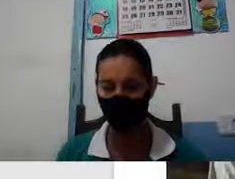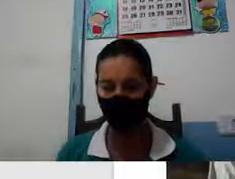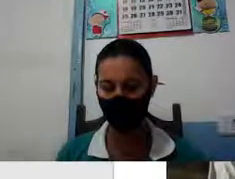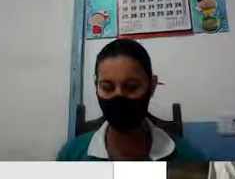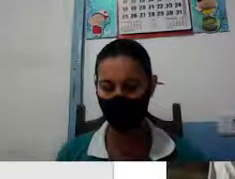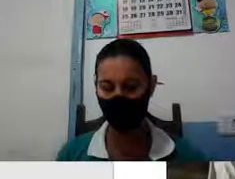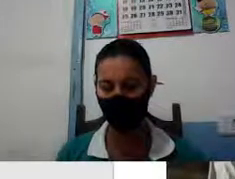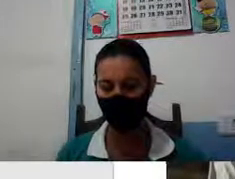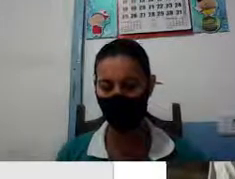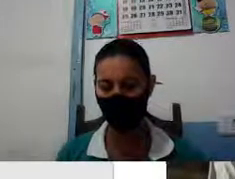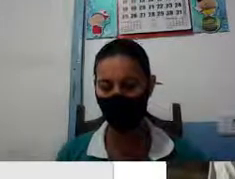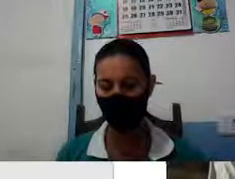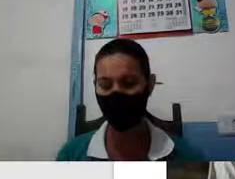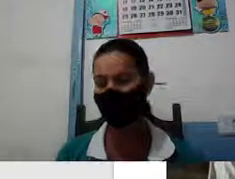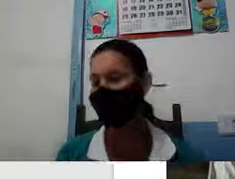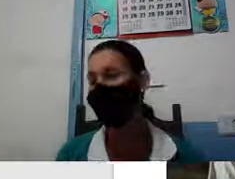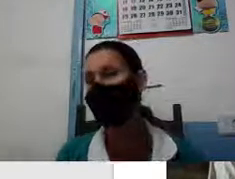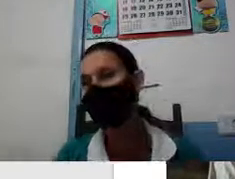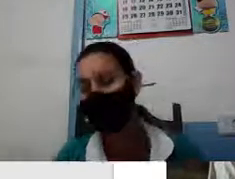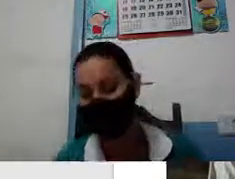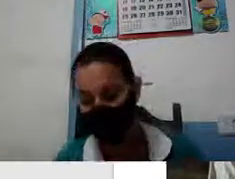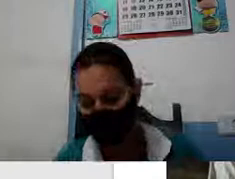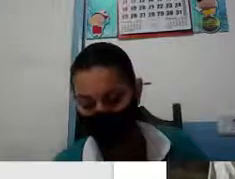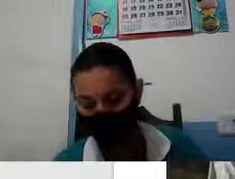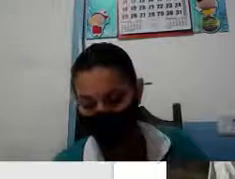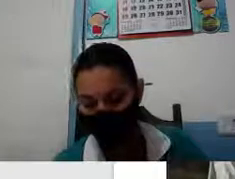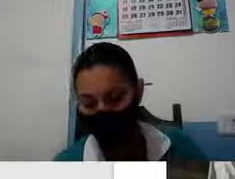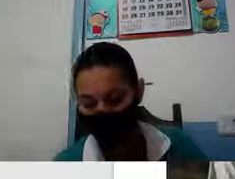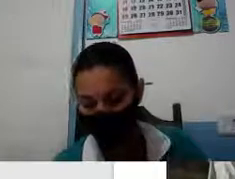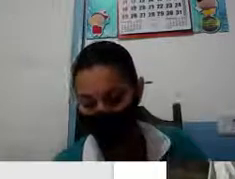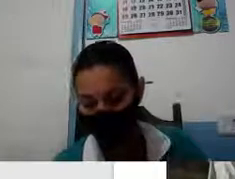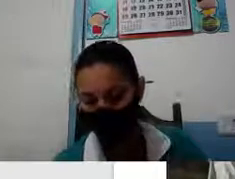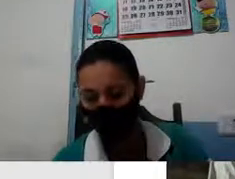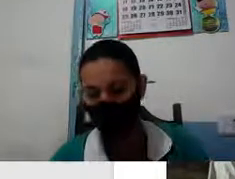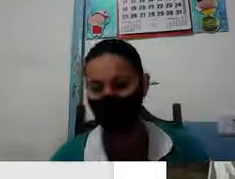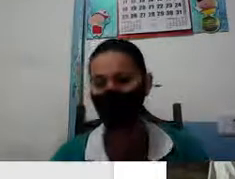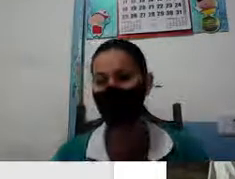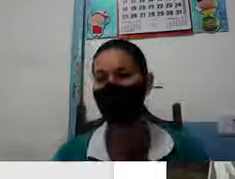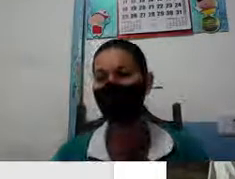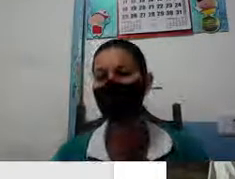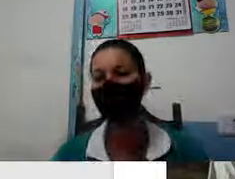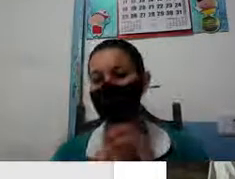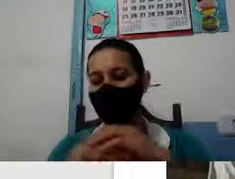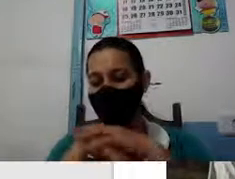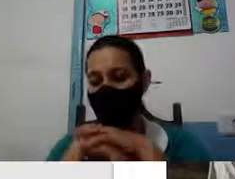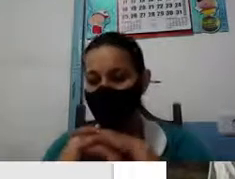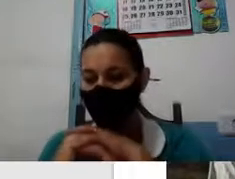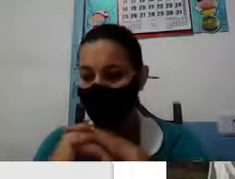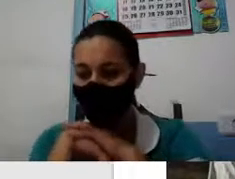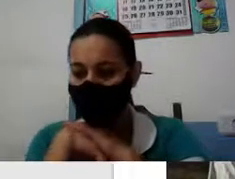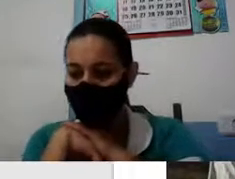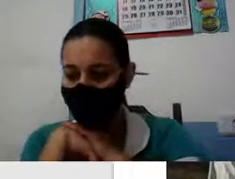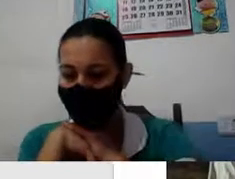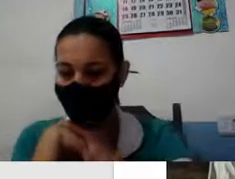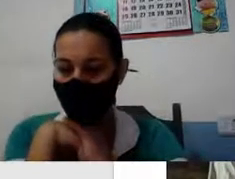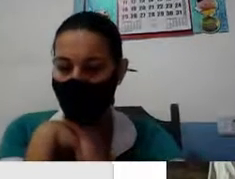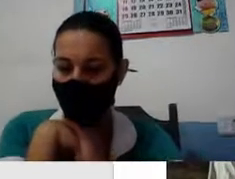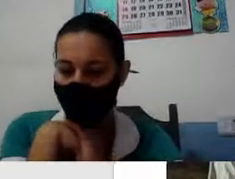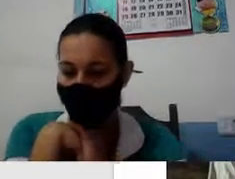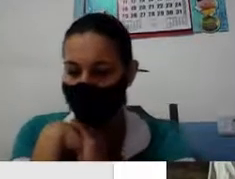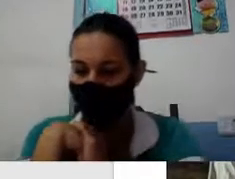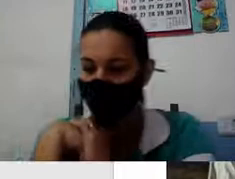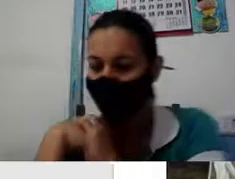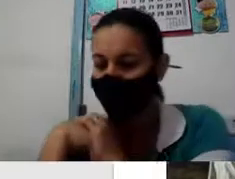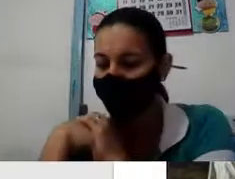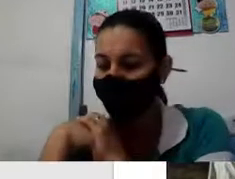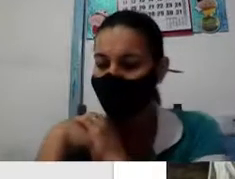anos ocupou-se da organização de seus sermões, que constituem cerca de 15 volumes. Deixa aí um